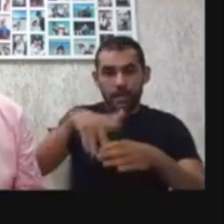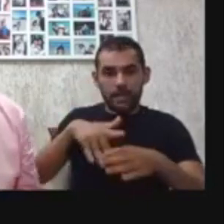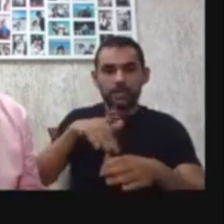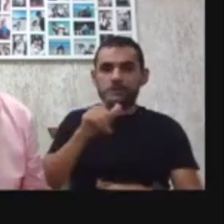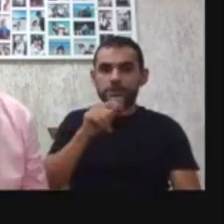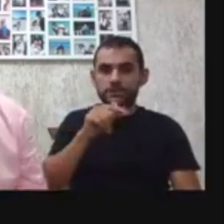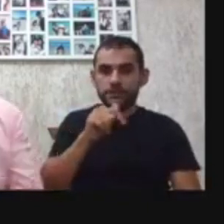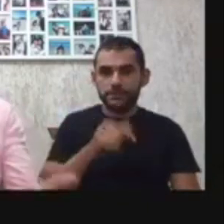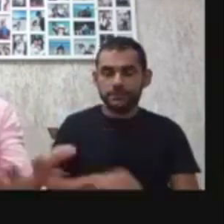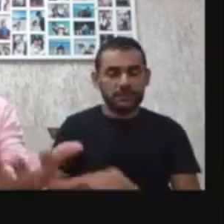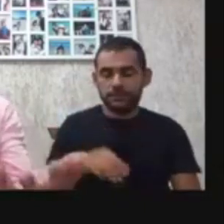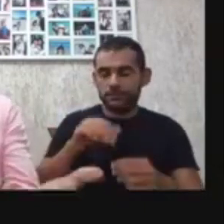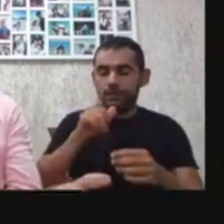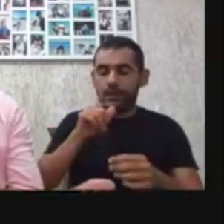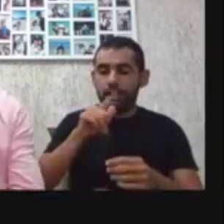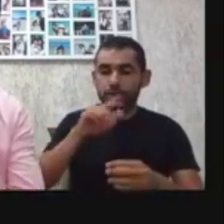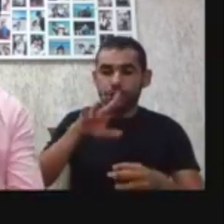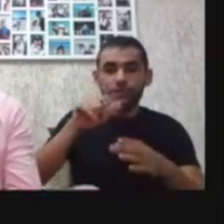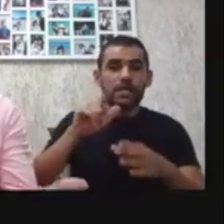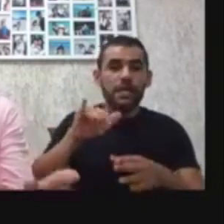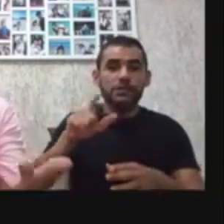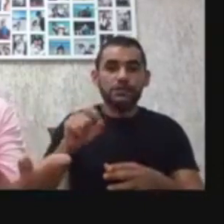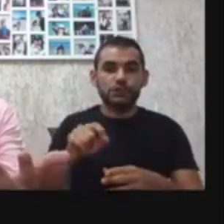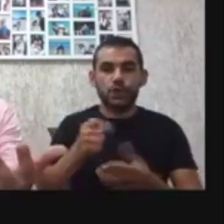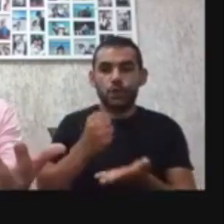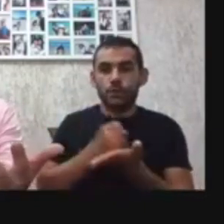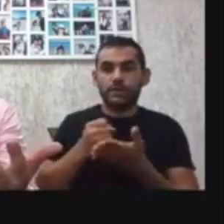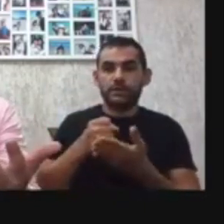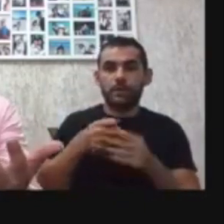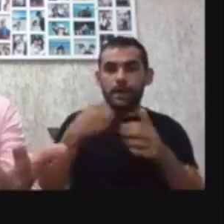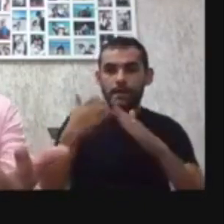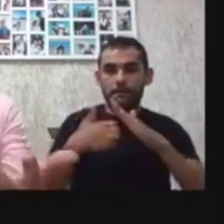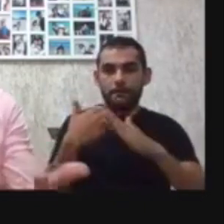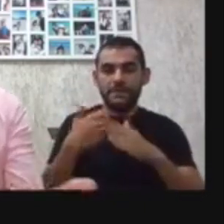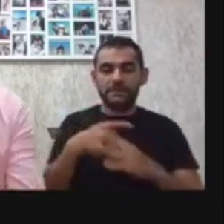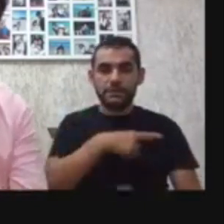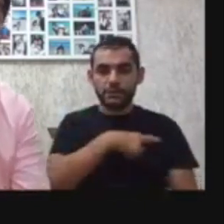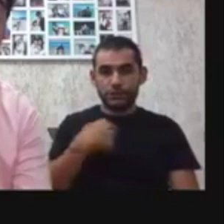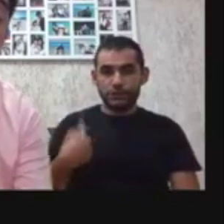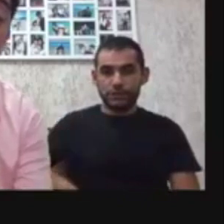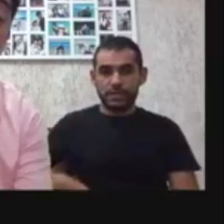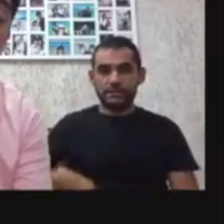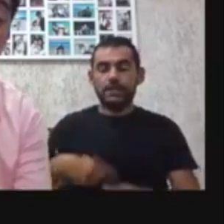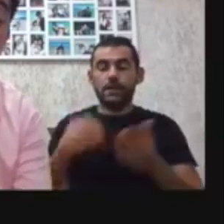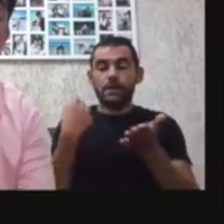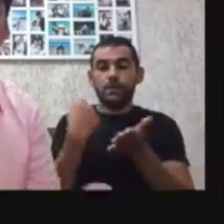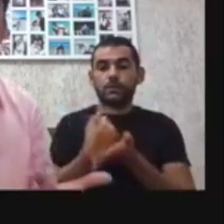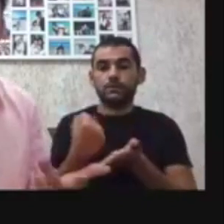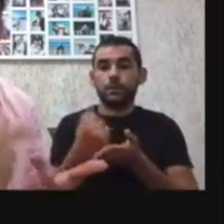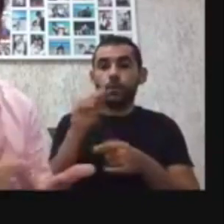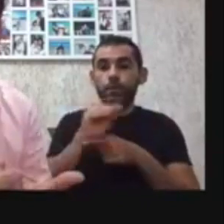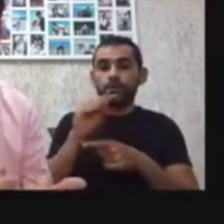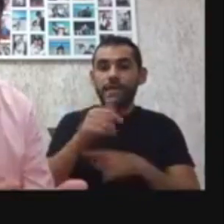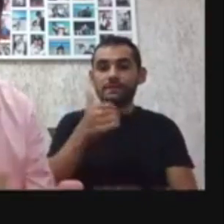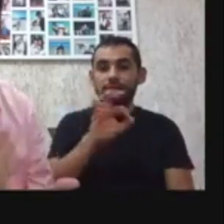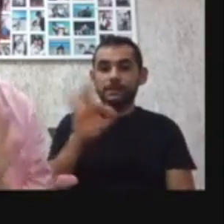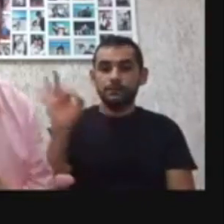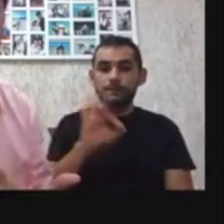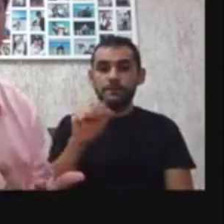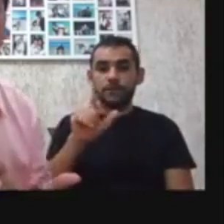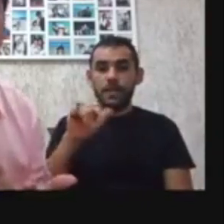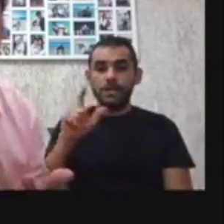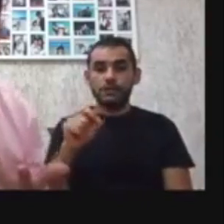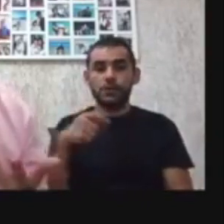Nós perdemos anos atrás uma empresa chinesa que queria vir para São João del Rei e cuidar 100% do nosso lixo. Nós não ia nem